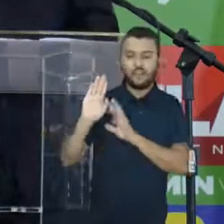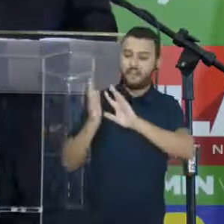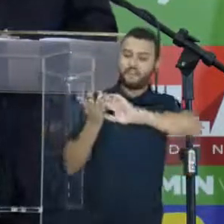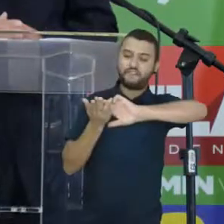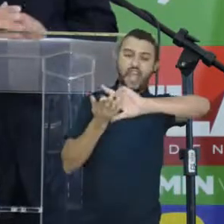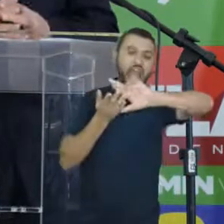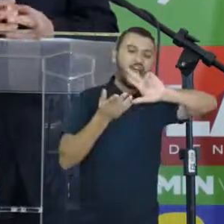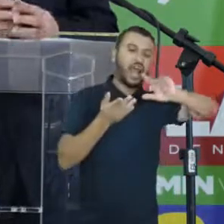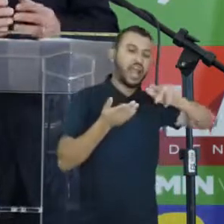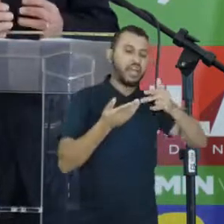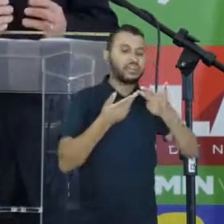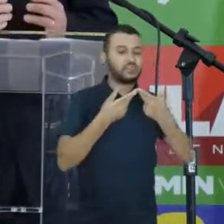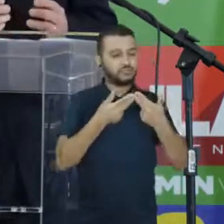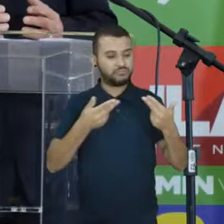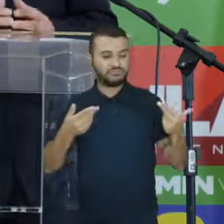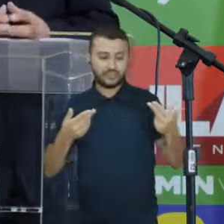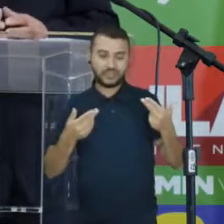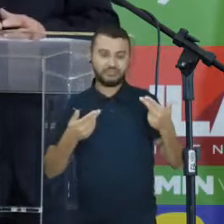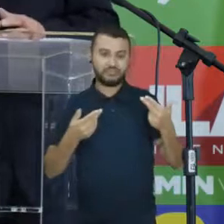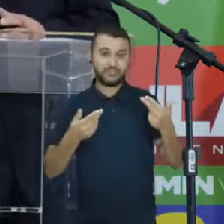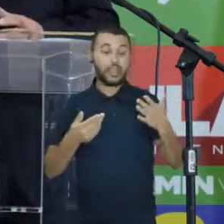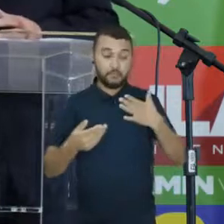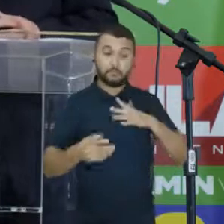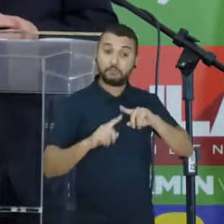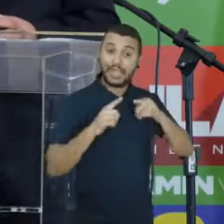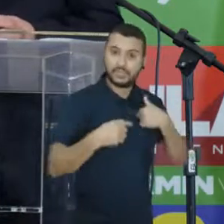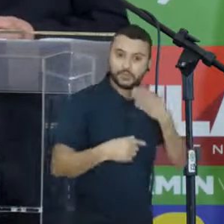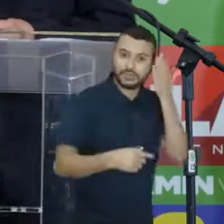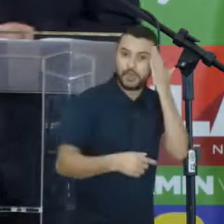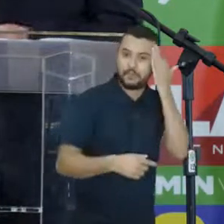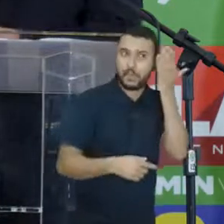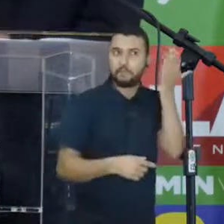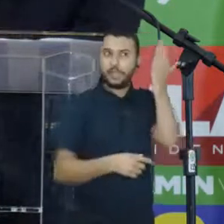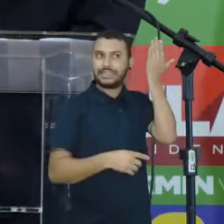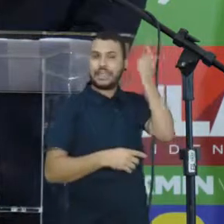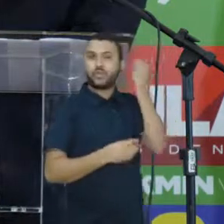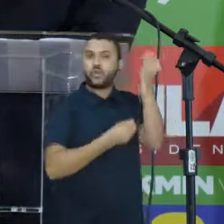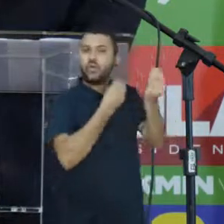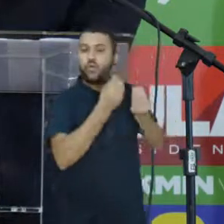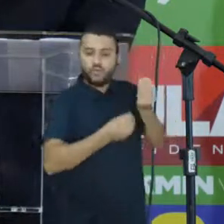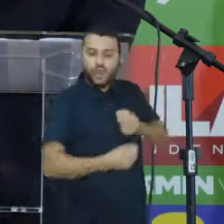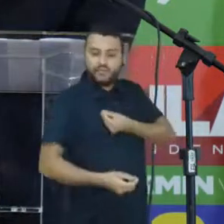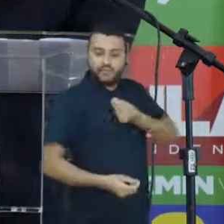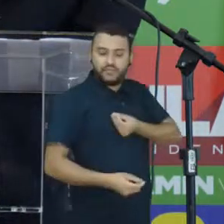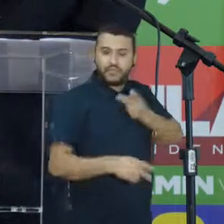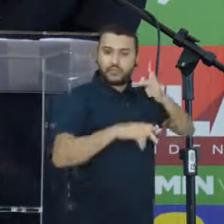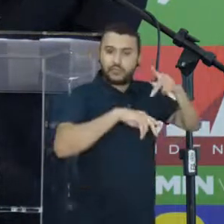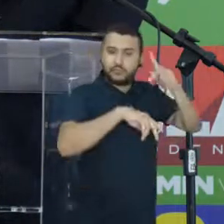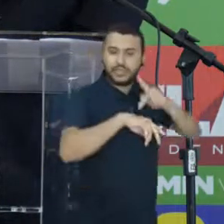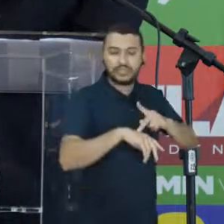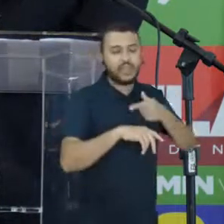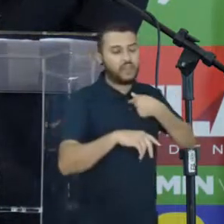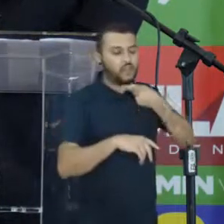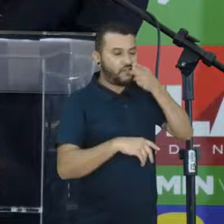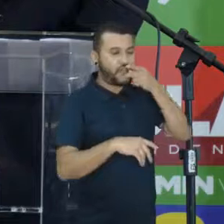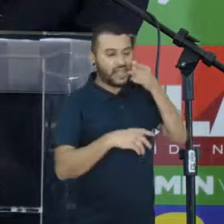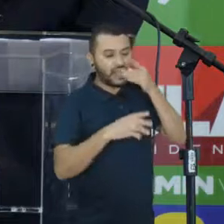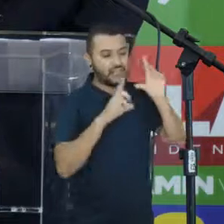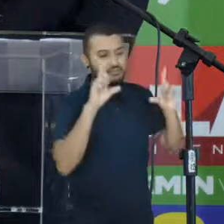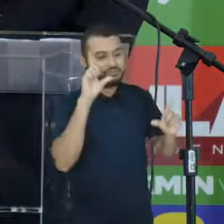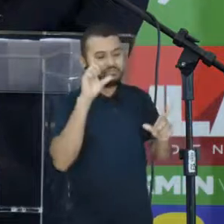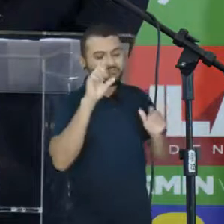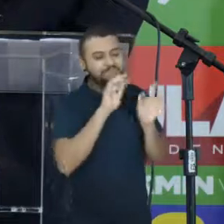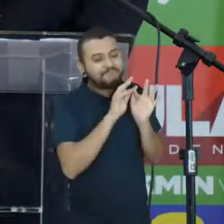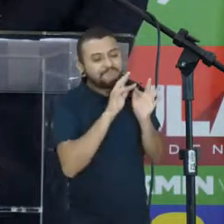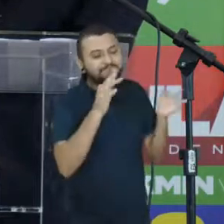eu sabia das dificuldades que o Brasil tinha naquela época, eu tentei fazer um discurso bem simples das coisas